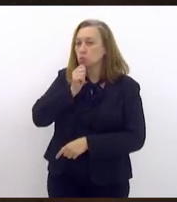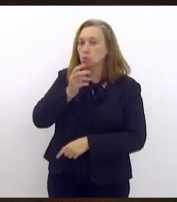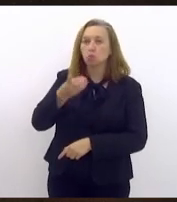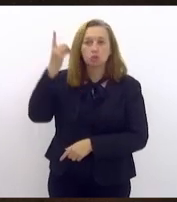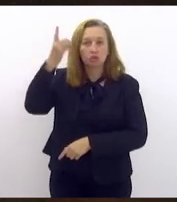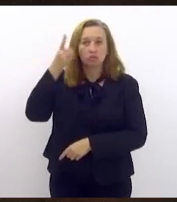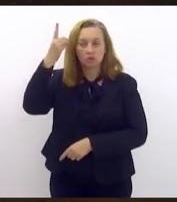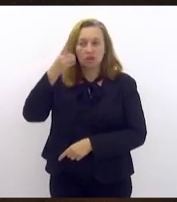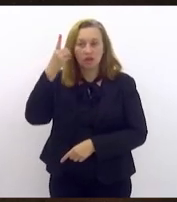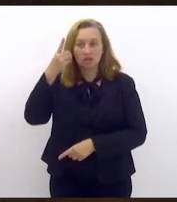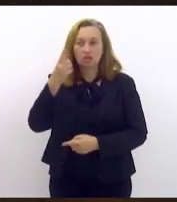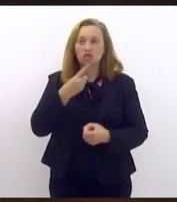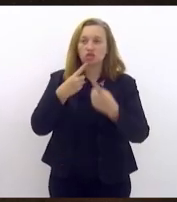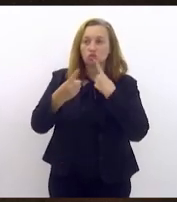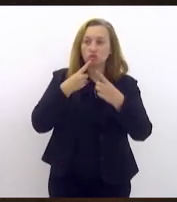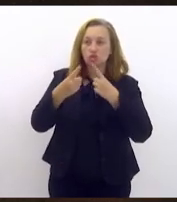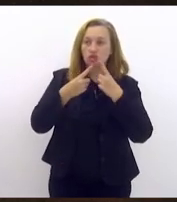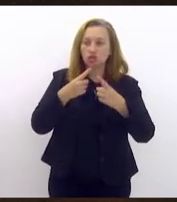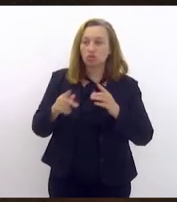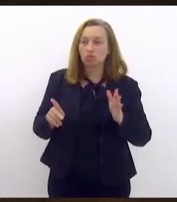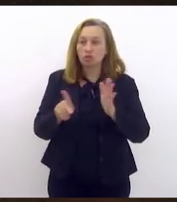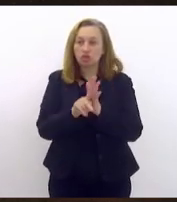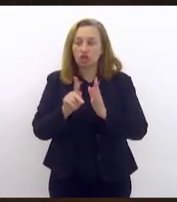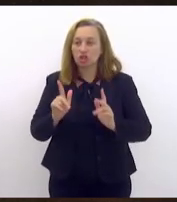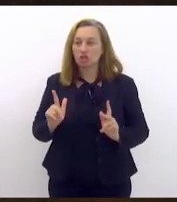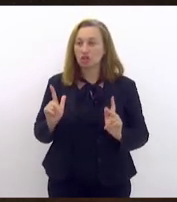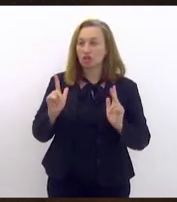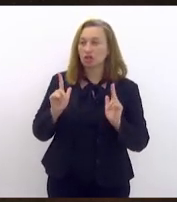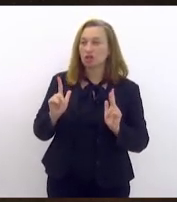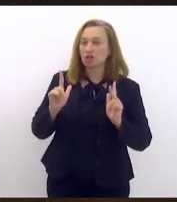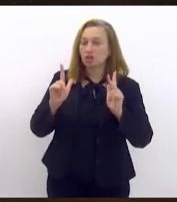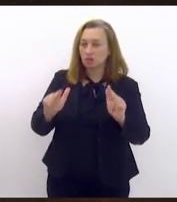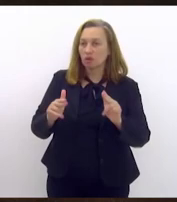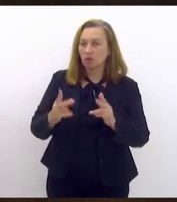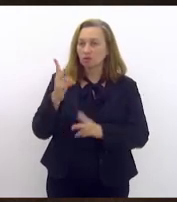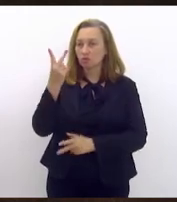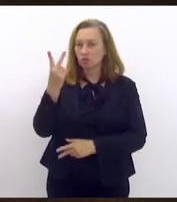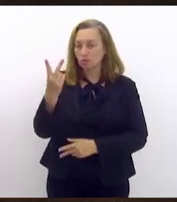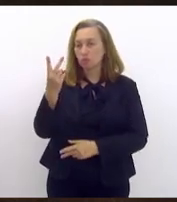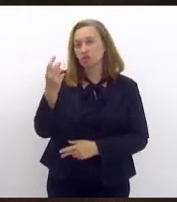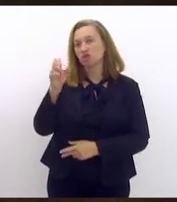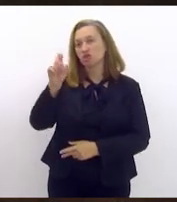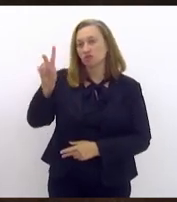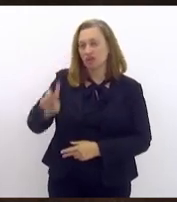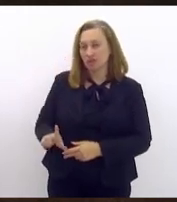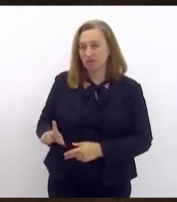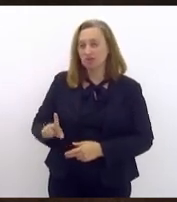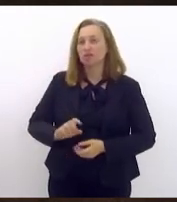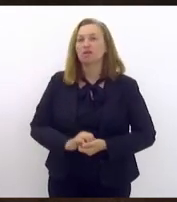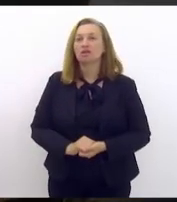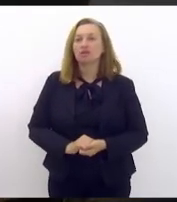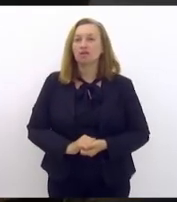de discutir o mesmo projeto duas vezes. Estou lembrando a Vossa Excelência.